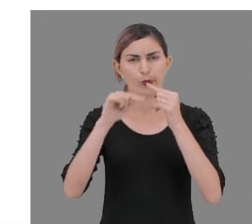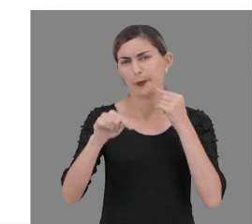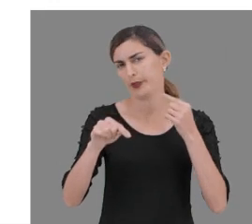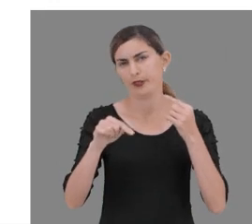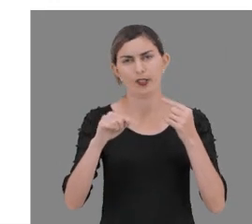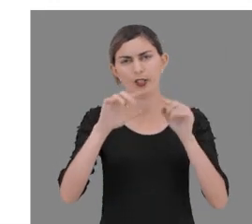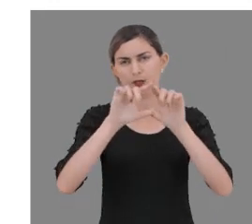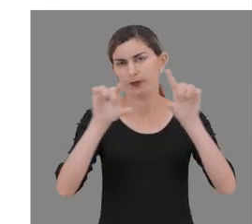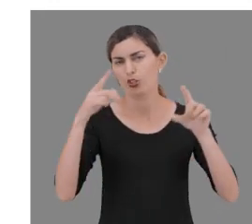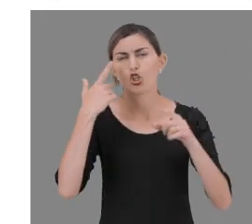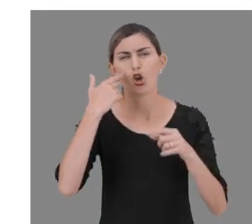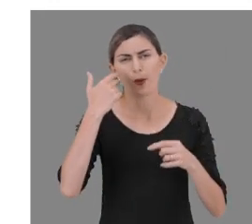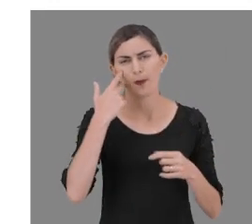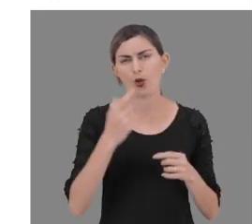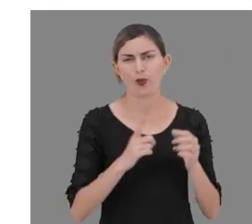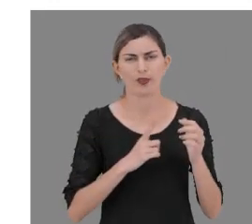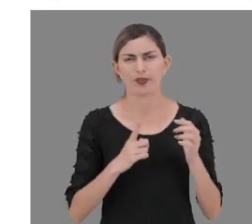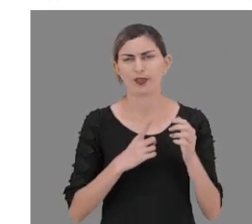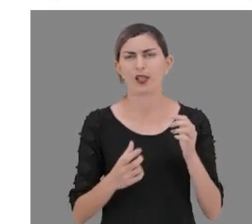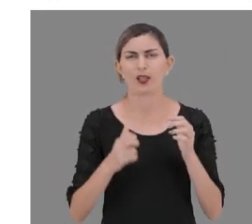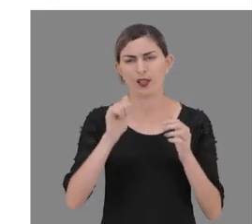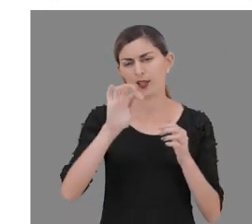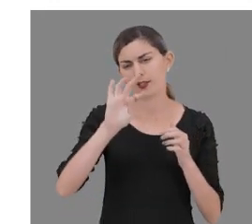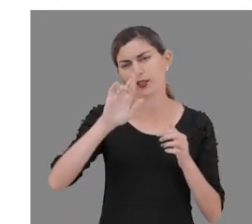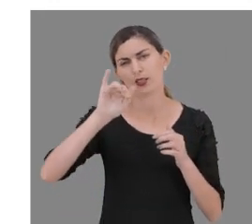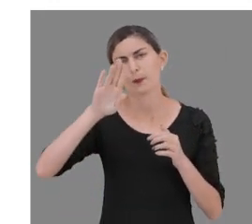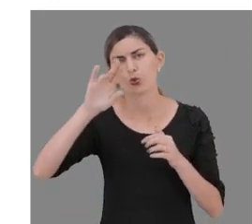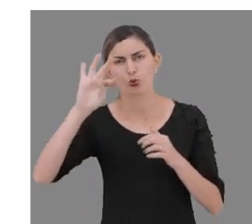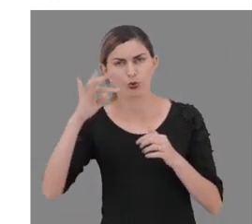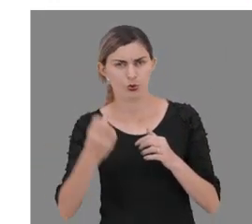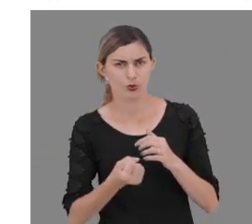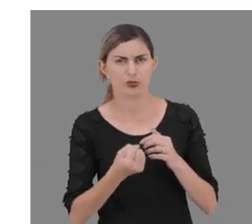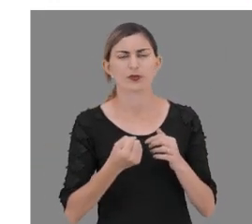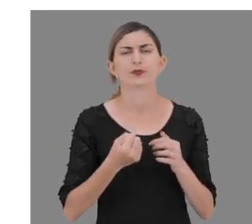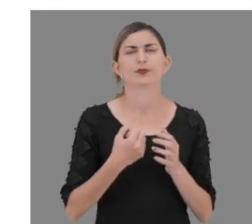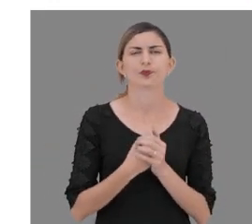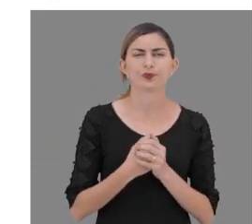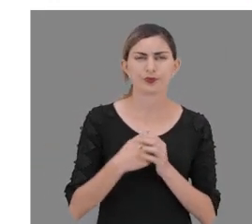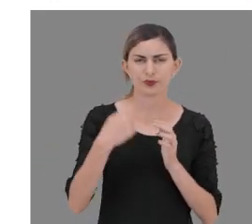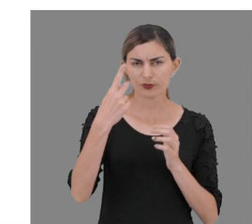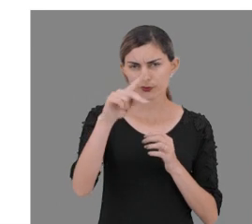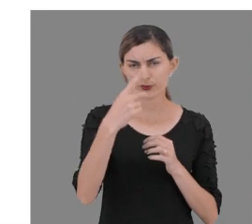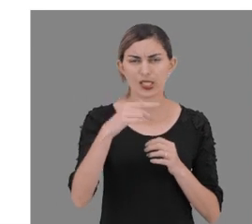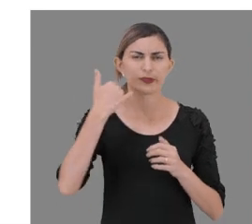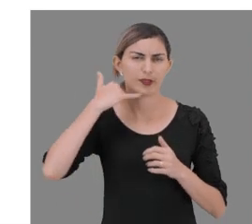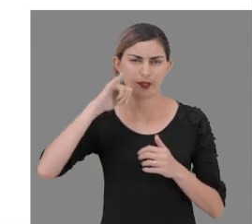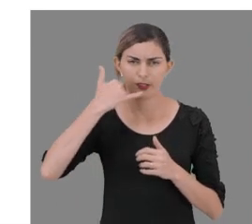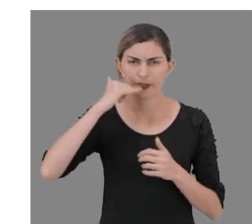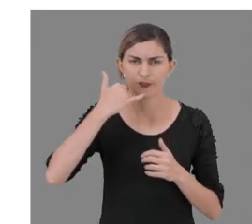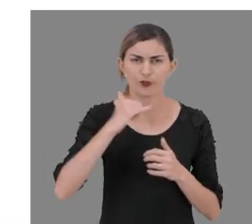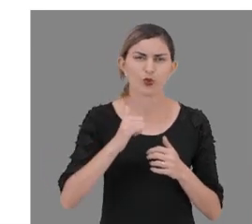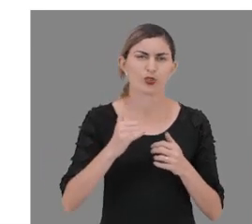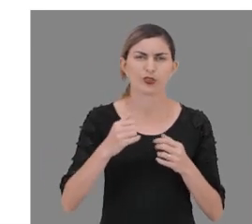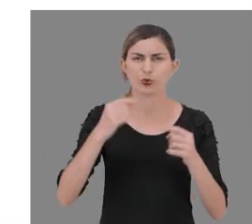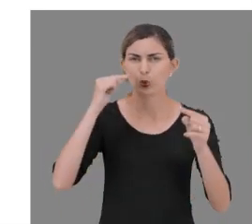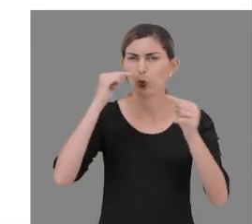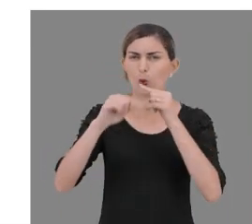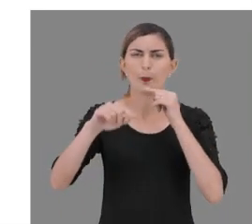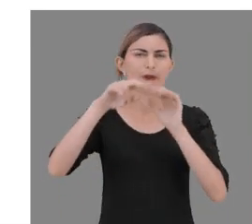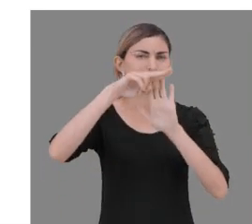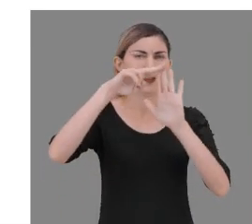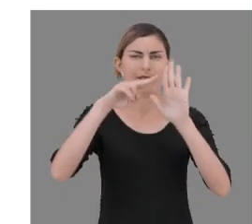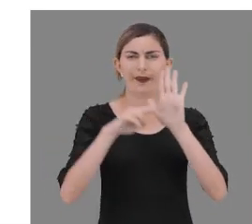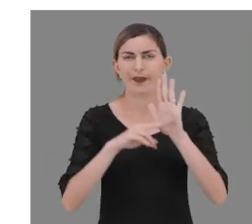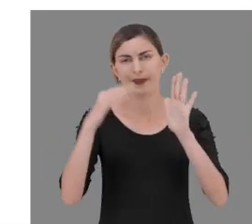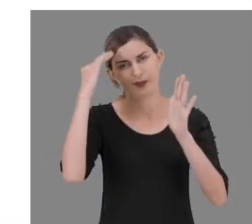não satisfaz a primeira forma normal, ou seja, existe o atributo, nesse caso aí, do telefone, que